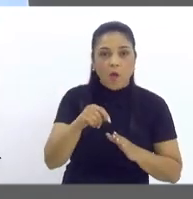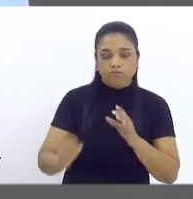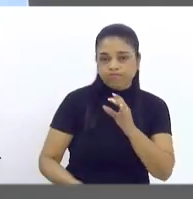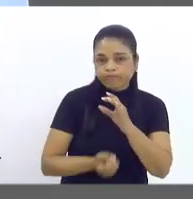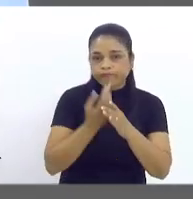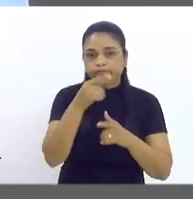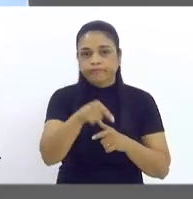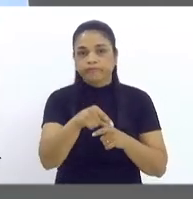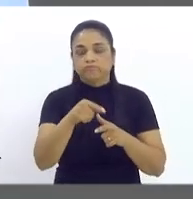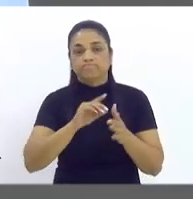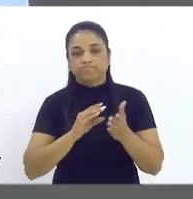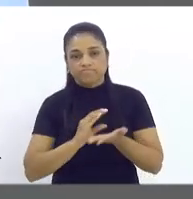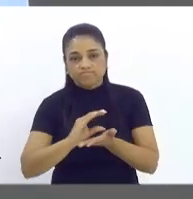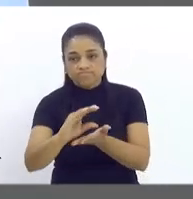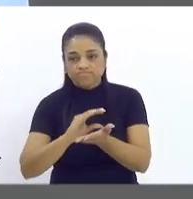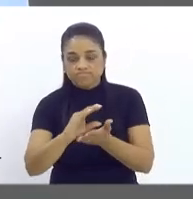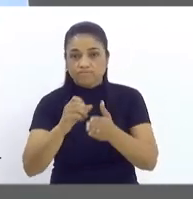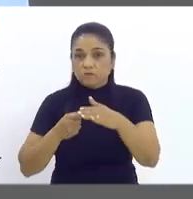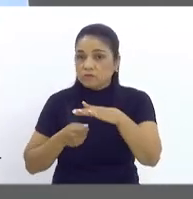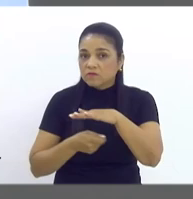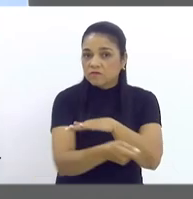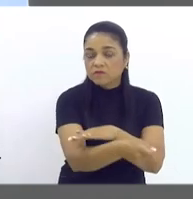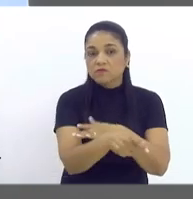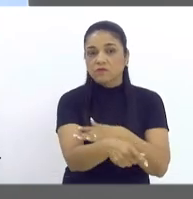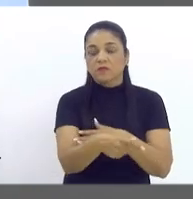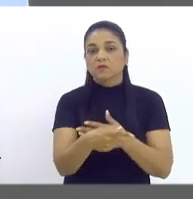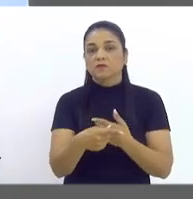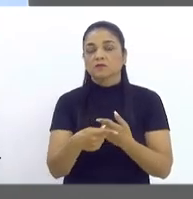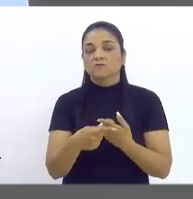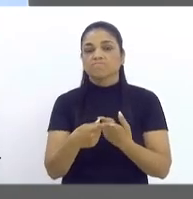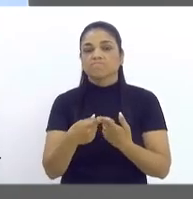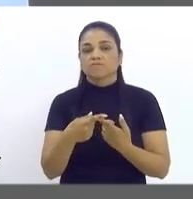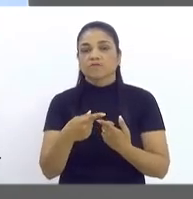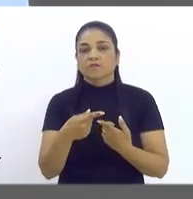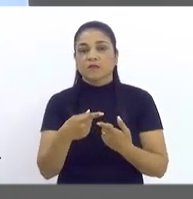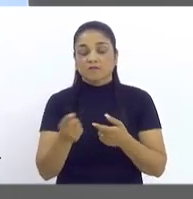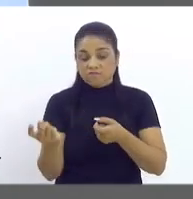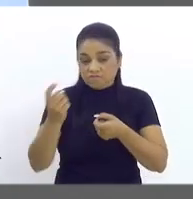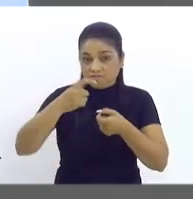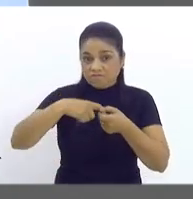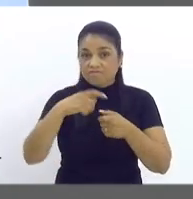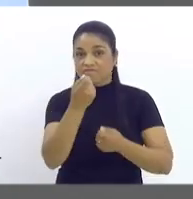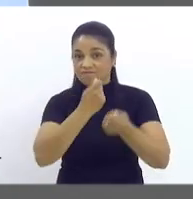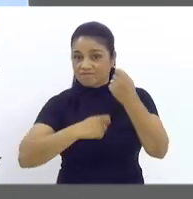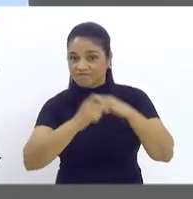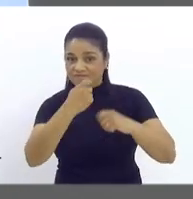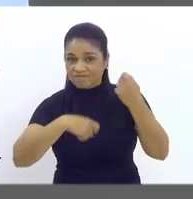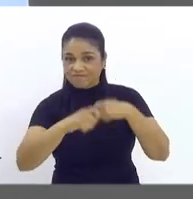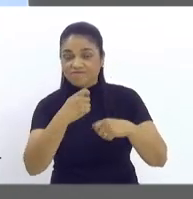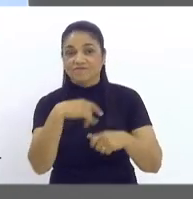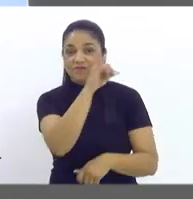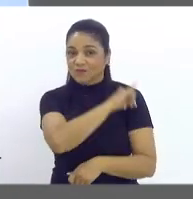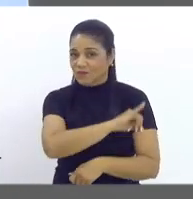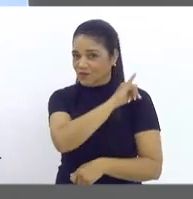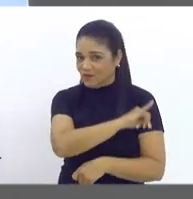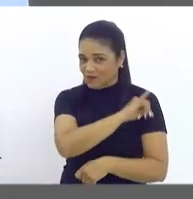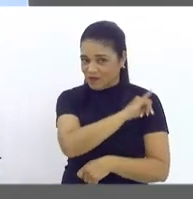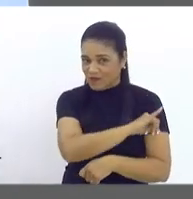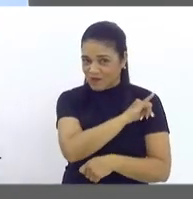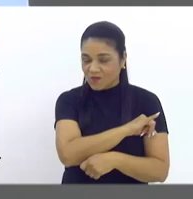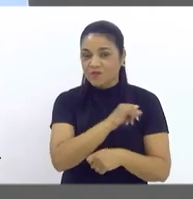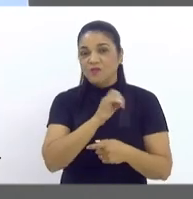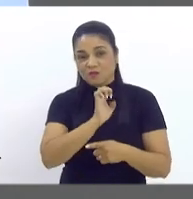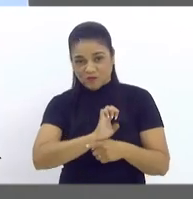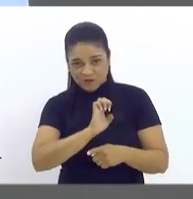é um empreendimento, um investimento importante para o retorno da industrialização no Rio de Janeiro, né, no